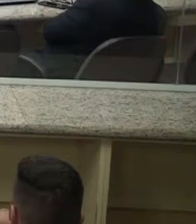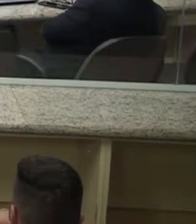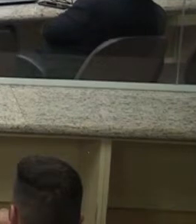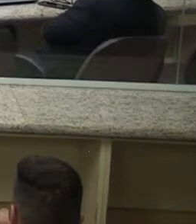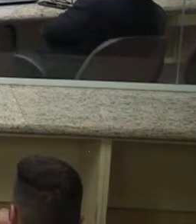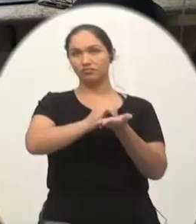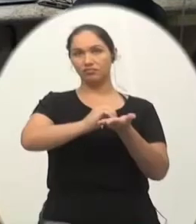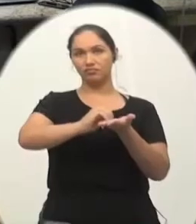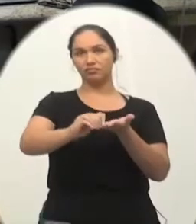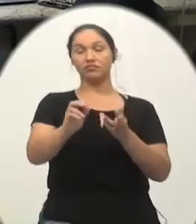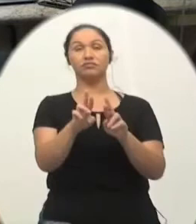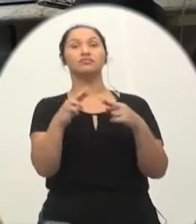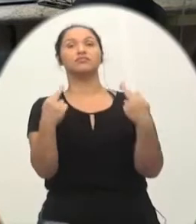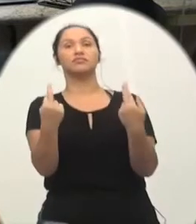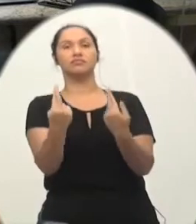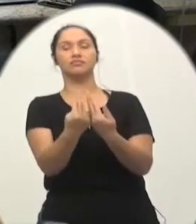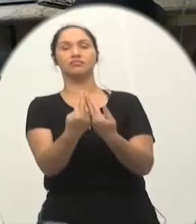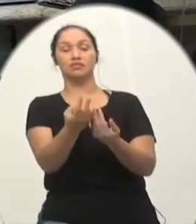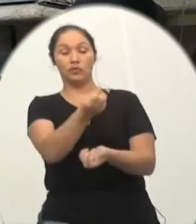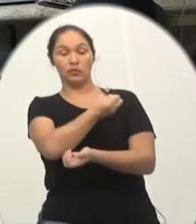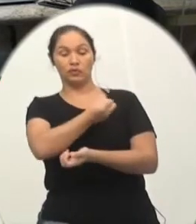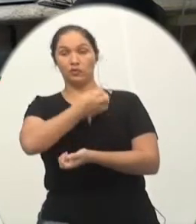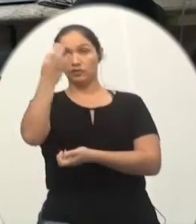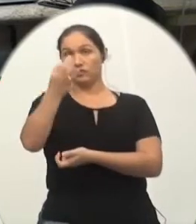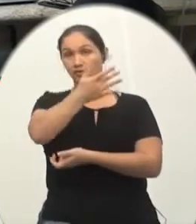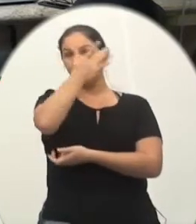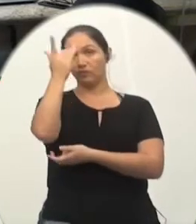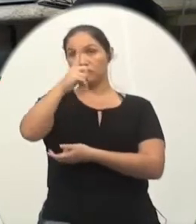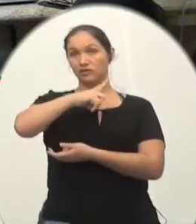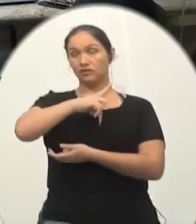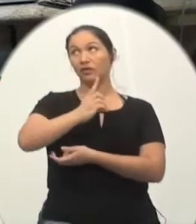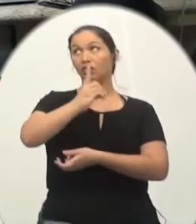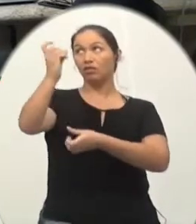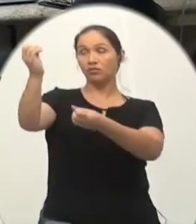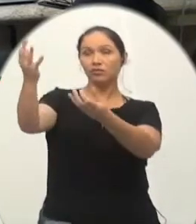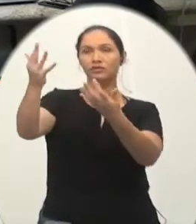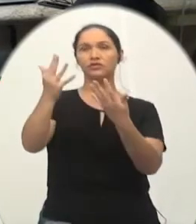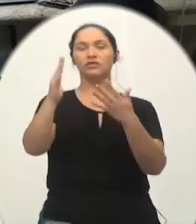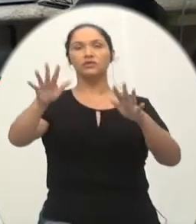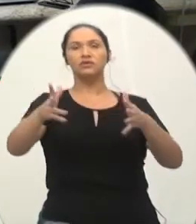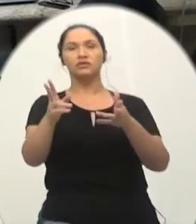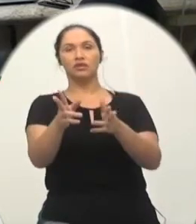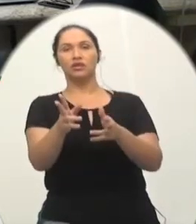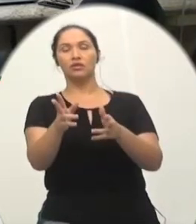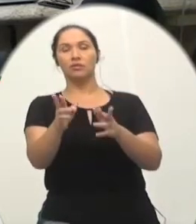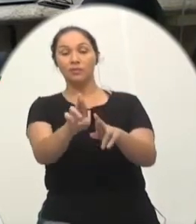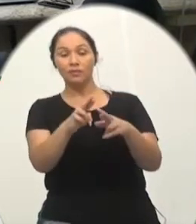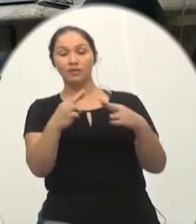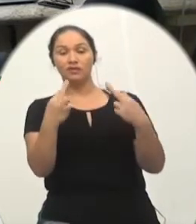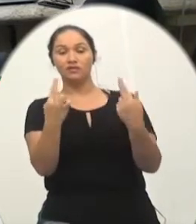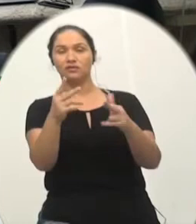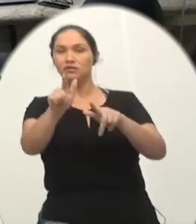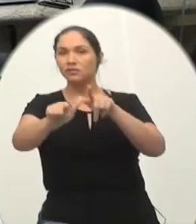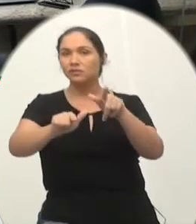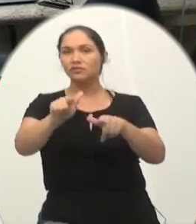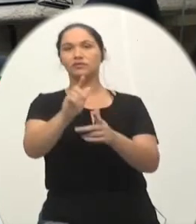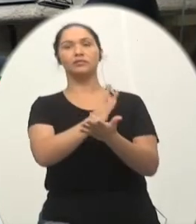secretaria. Havendo quórum regimental e sob a proteção de Deus, iniciamos os trabalhos da presente sessão.